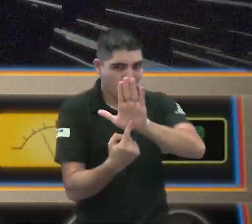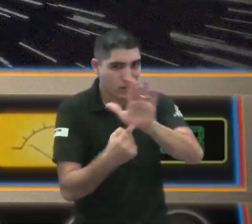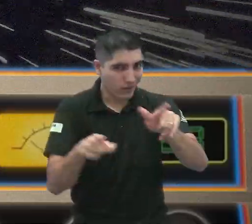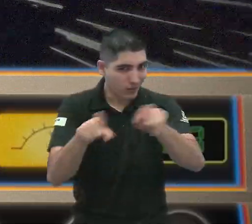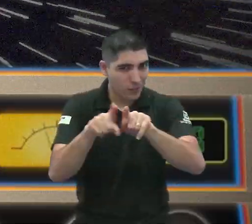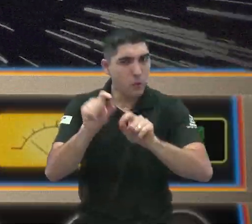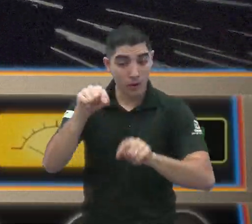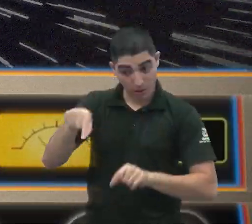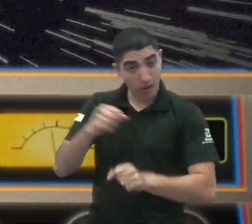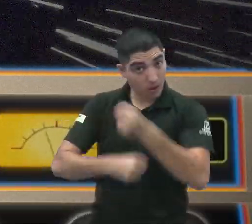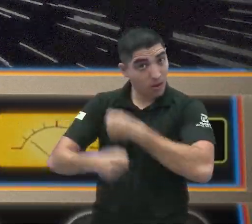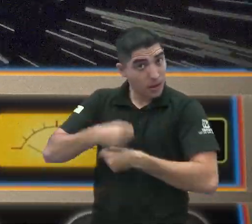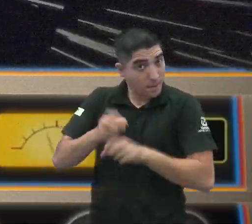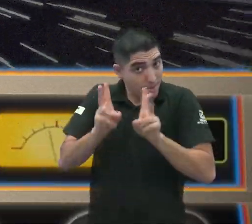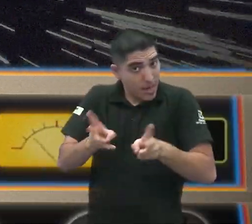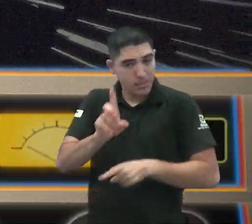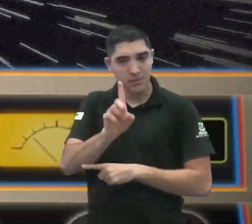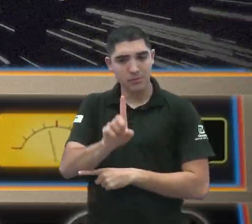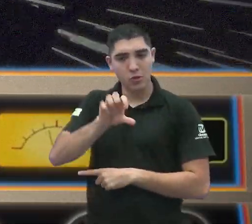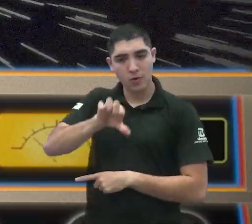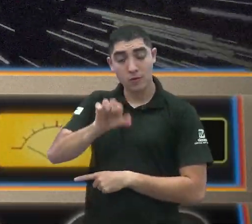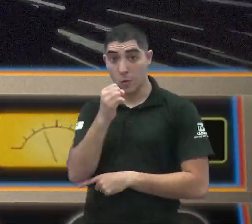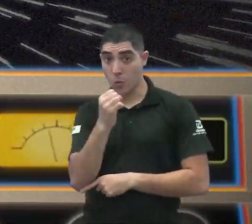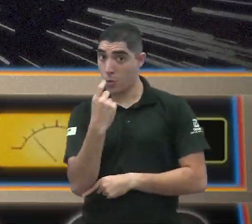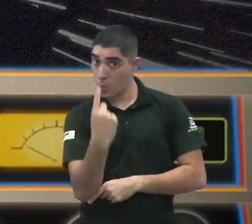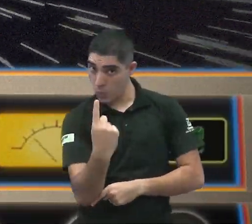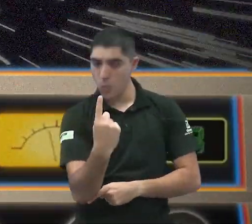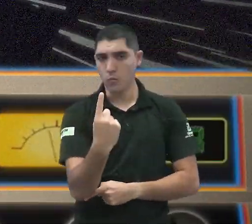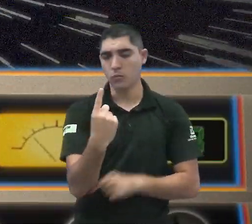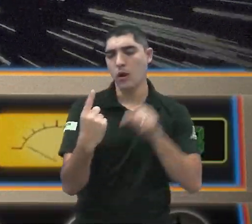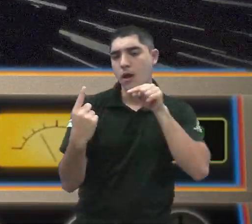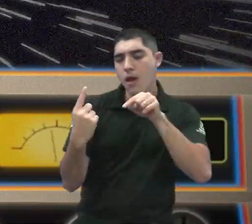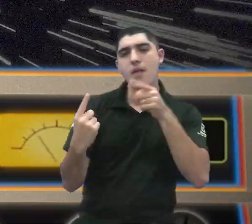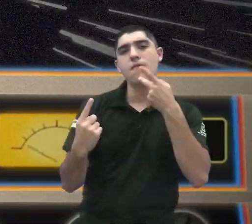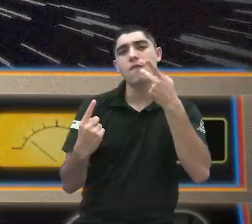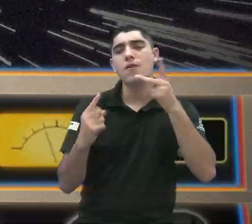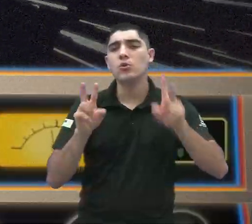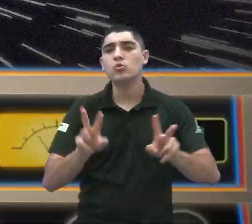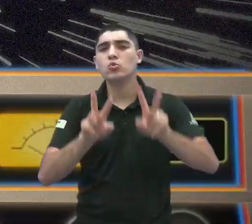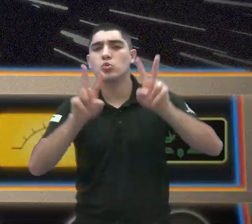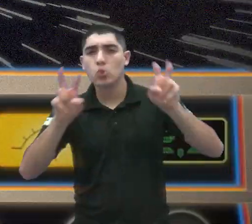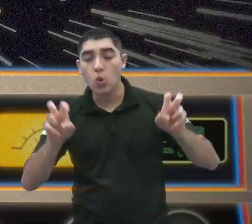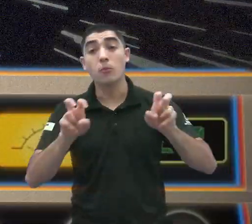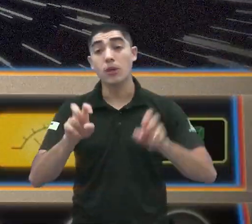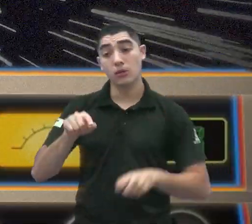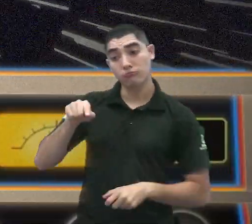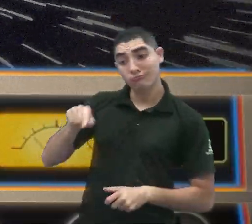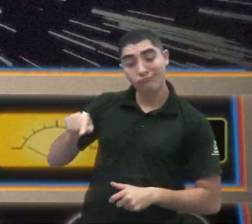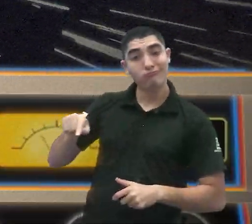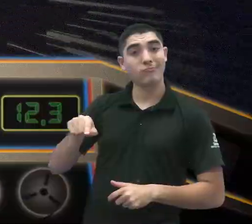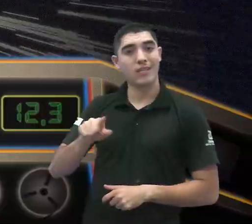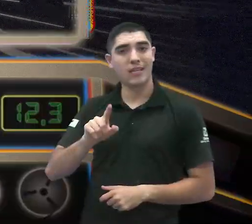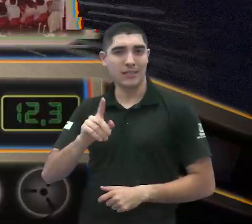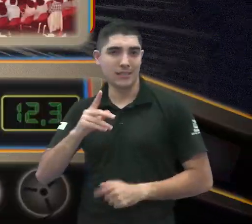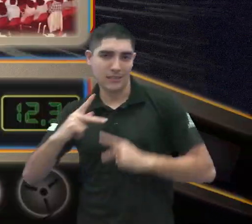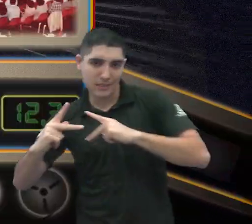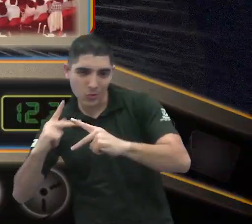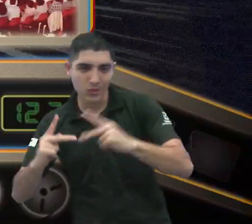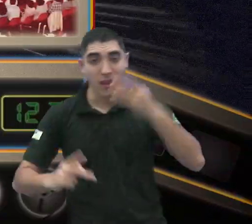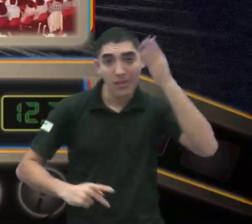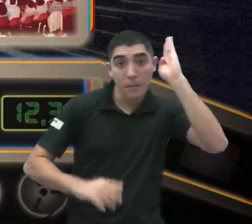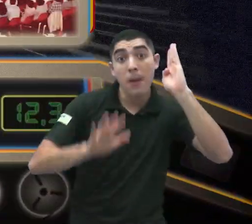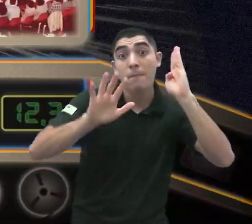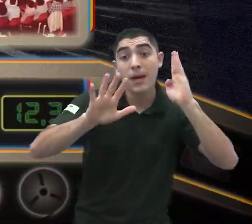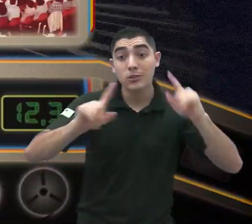programa, nossa viagem continua pelo ano de 1981, para falar mais sobre a relação entre São José e